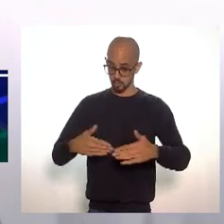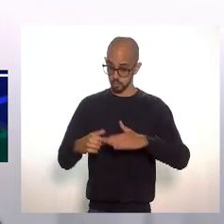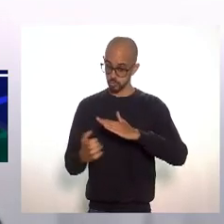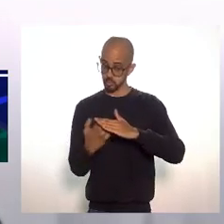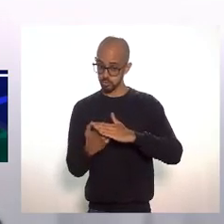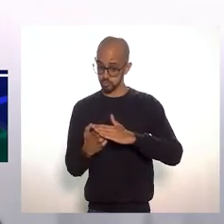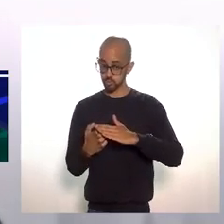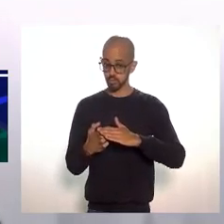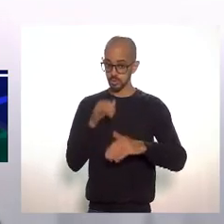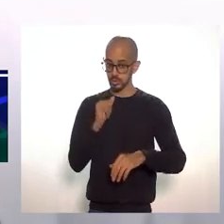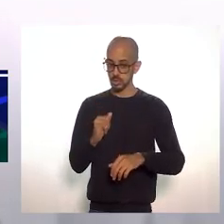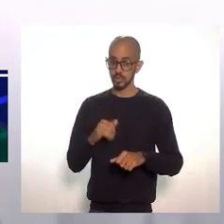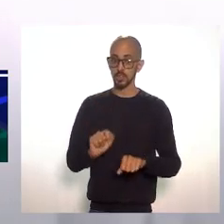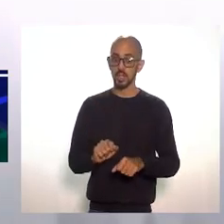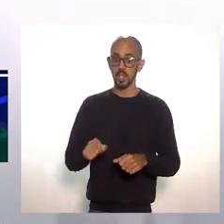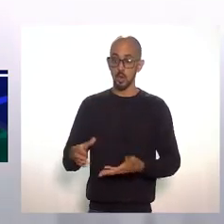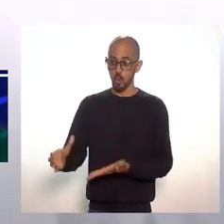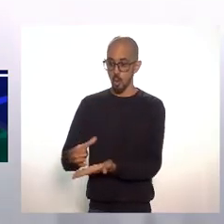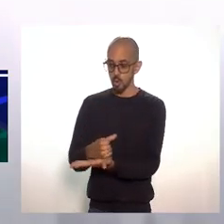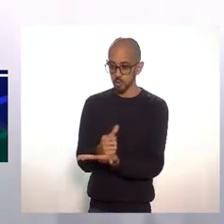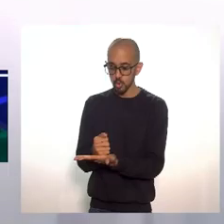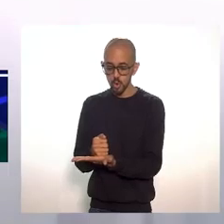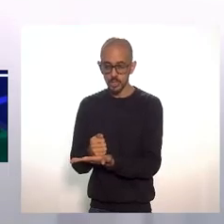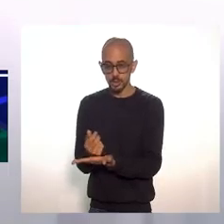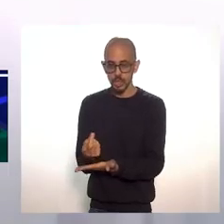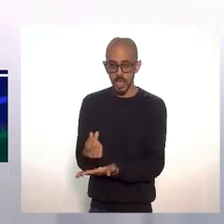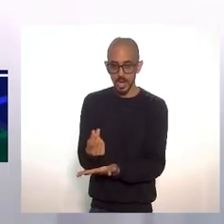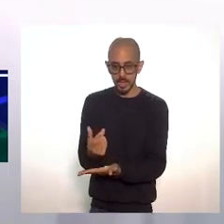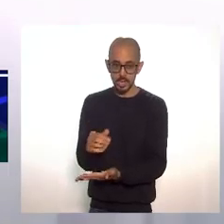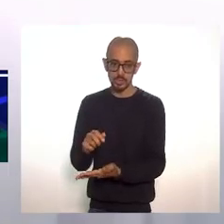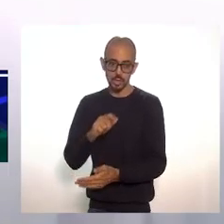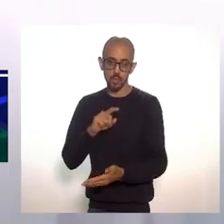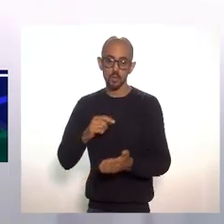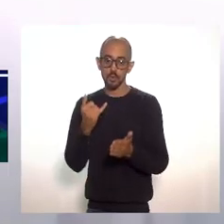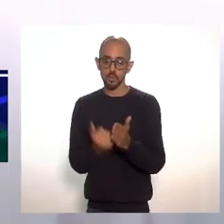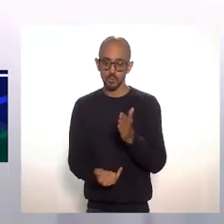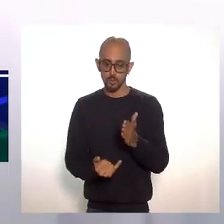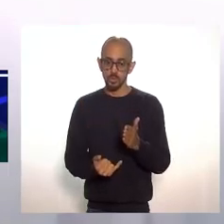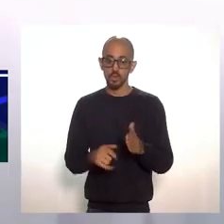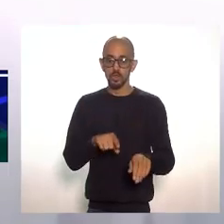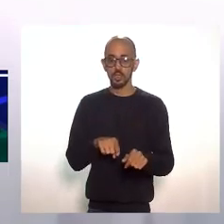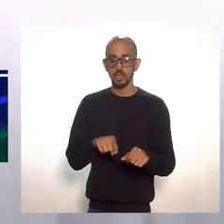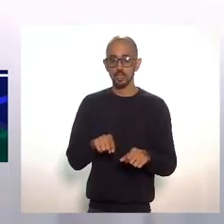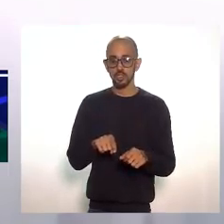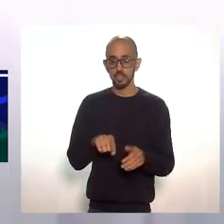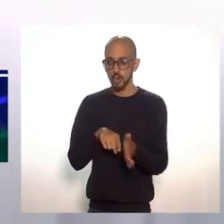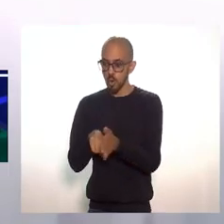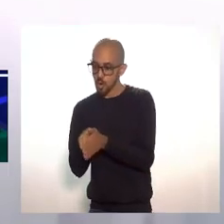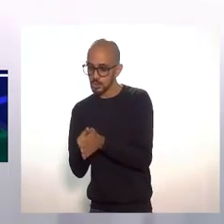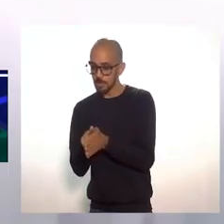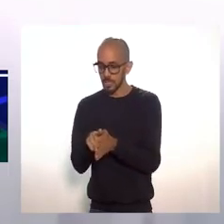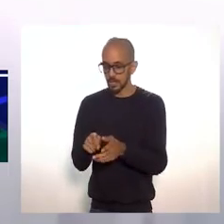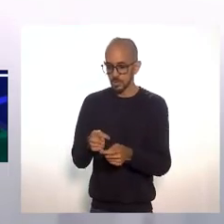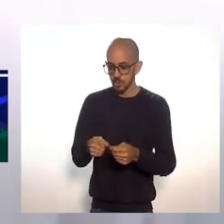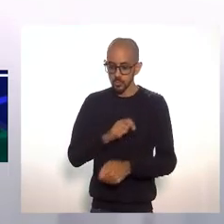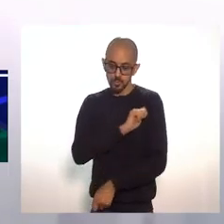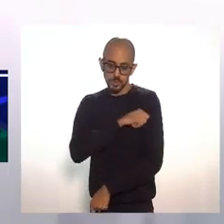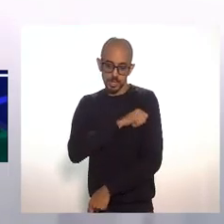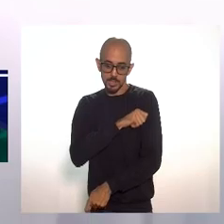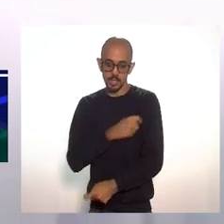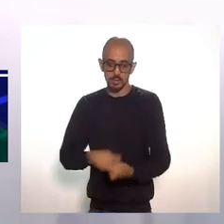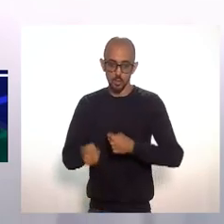de Tributação, Controle de Arrecadação Estadual e de Fiscalização dos Tributos Estaduais e de Orçamento, Finanças, Fiscalização